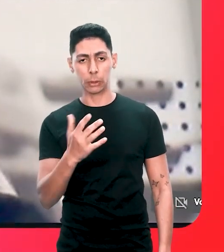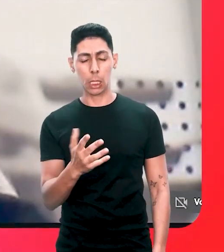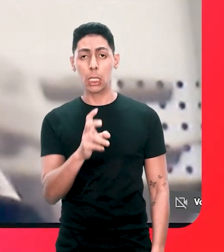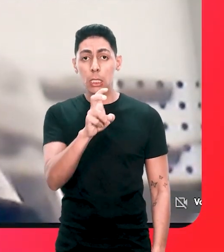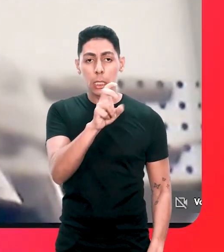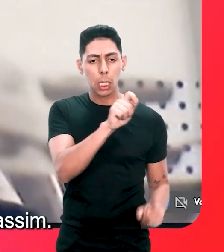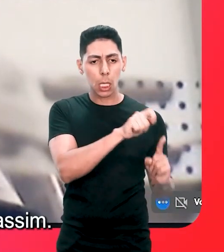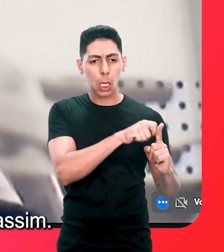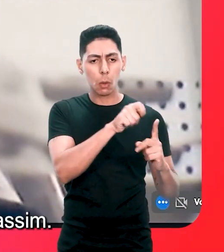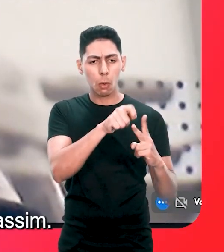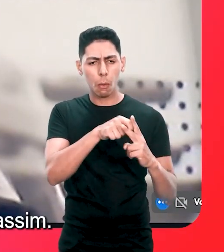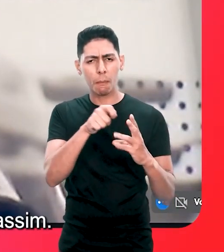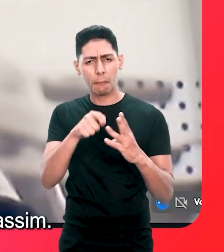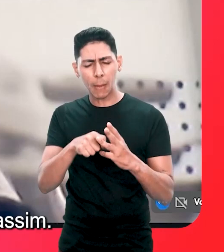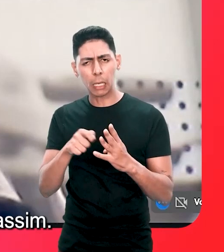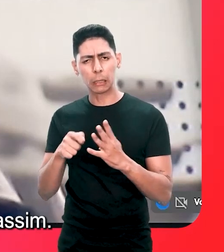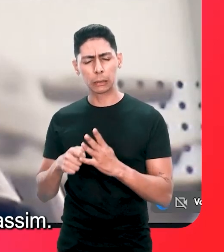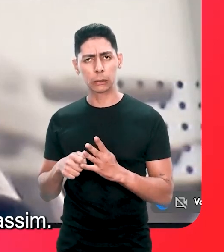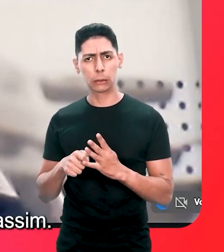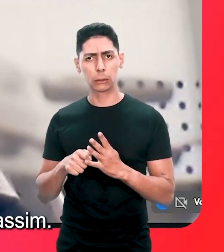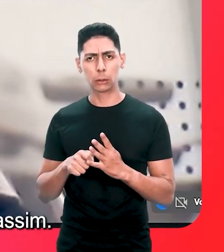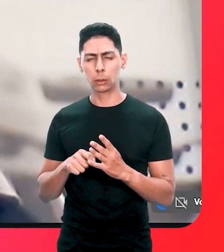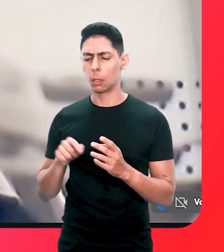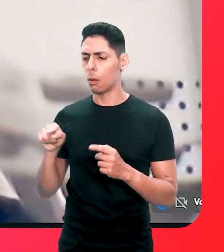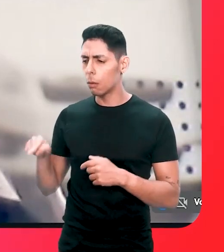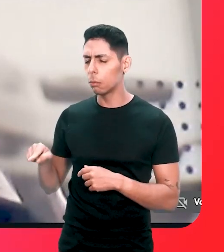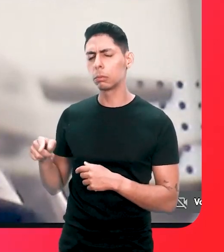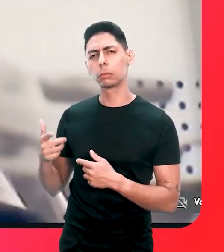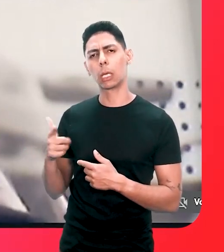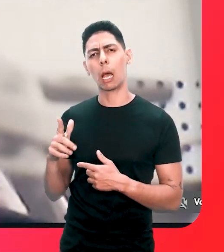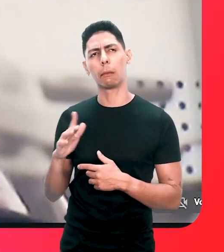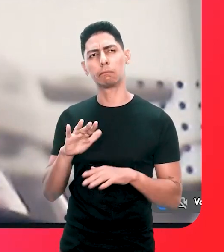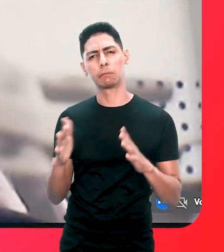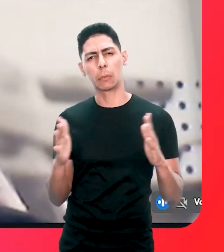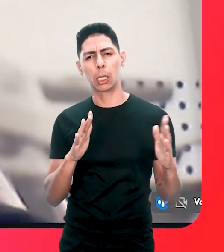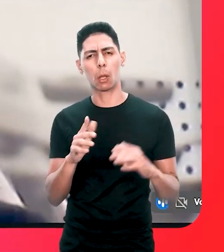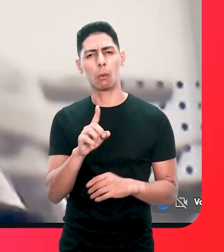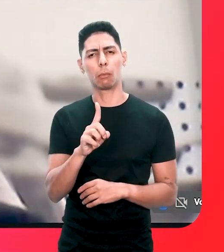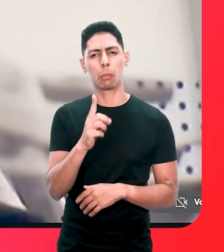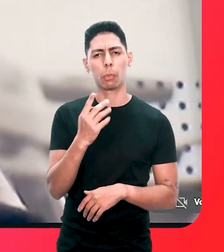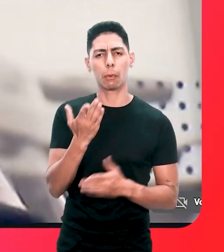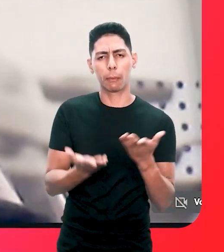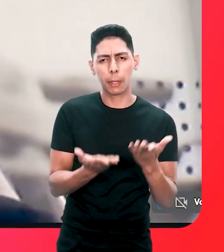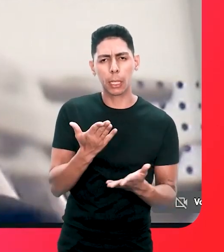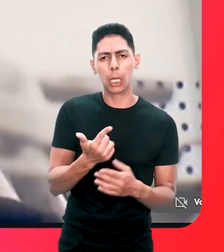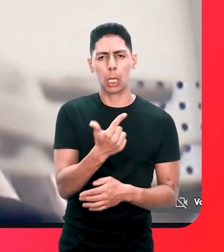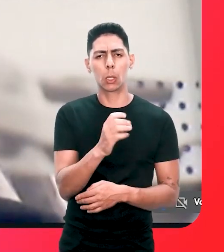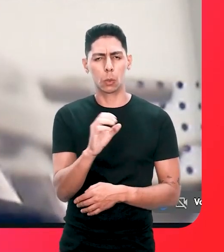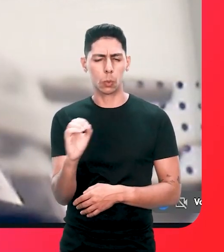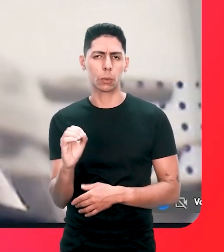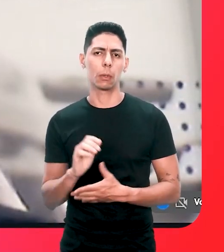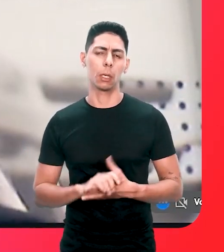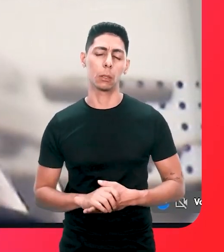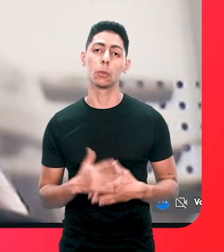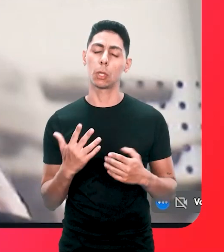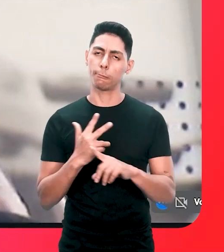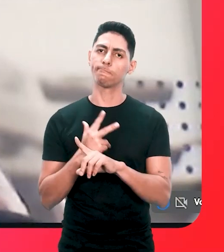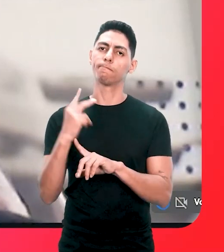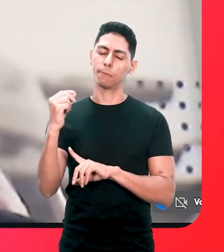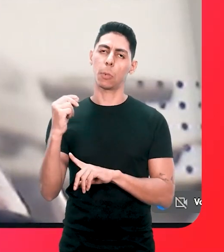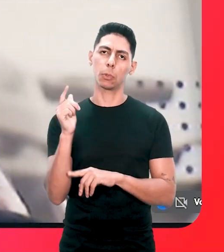5 meses, ali àquela altura ele devia ter 1,2 kg, alguma coisa assim, que já era uma grande